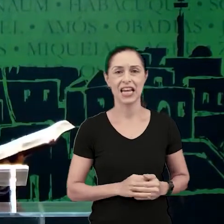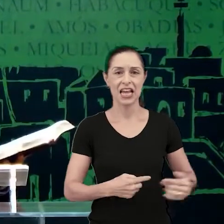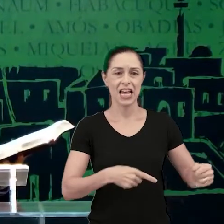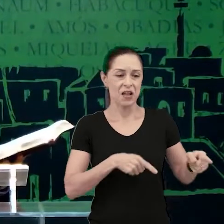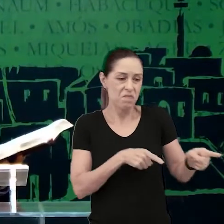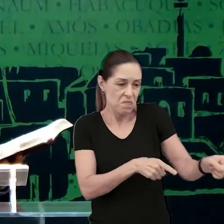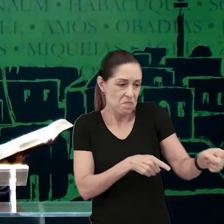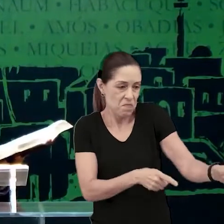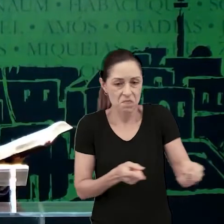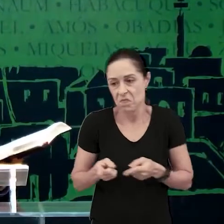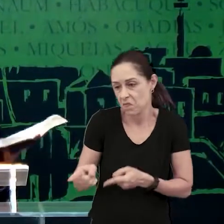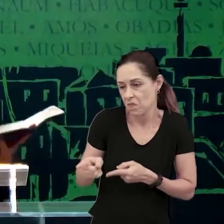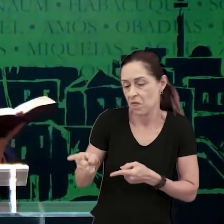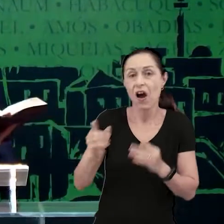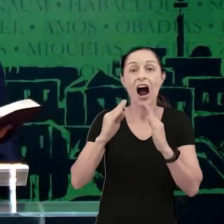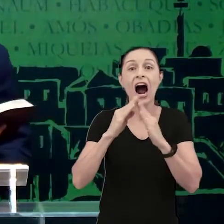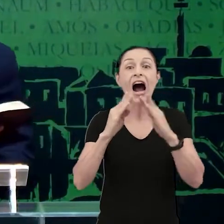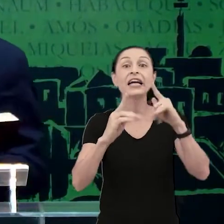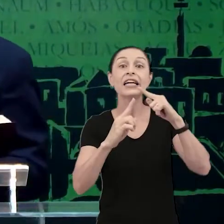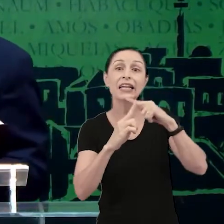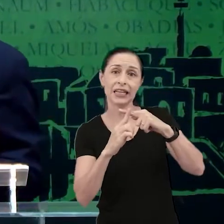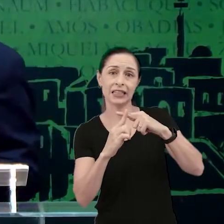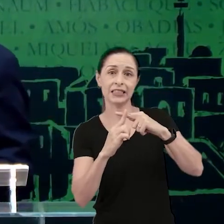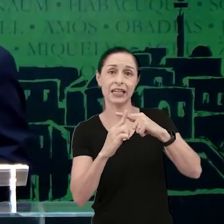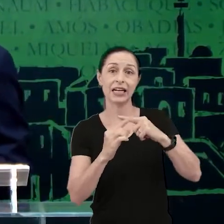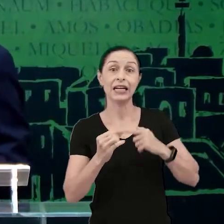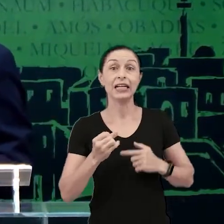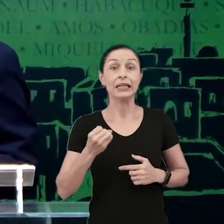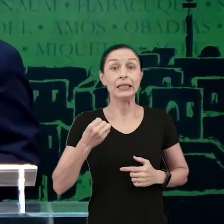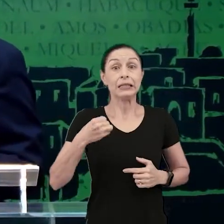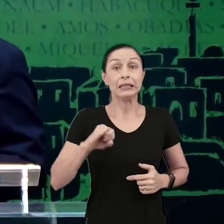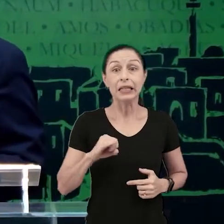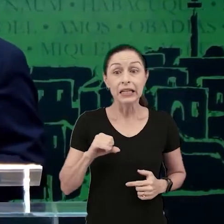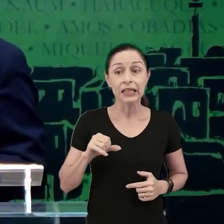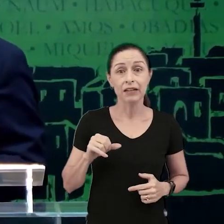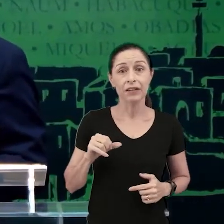igreja. Se você ficar escutando